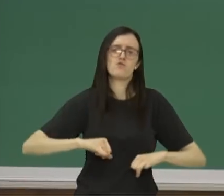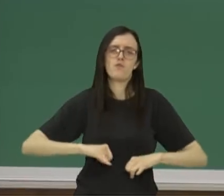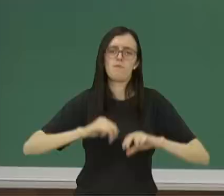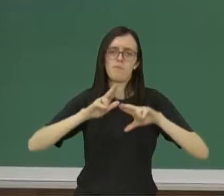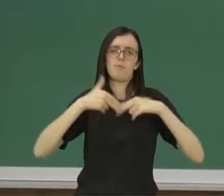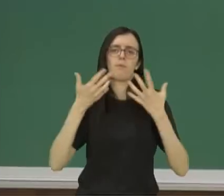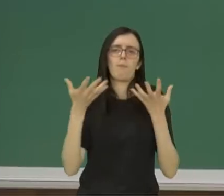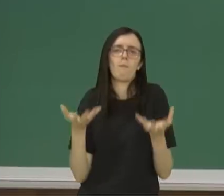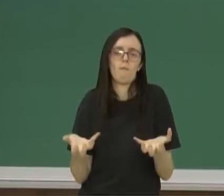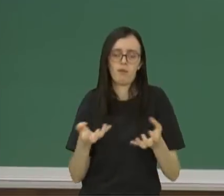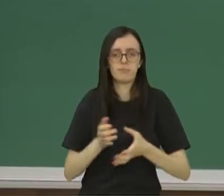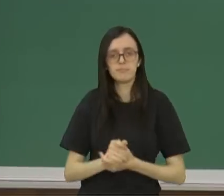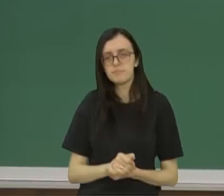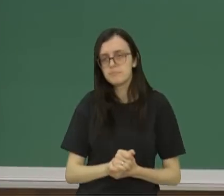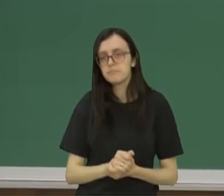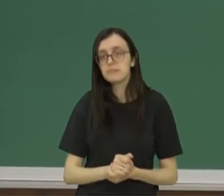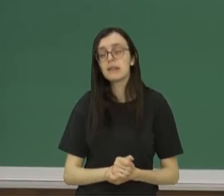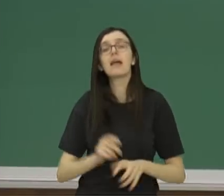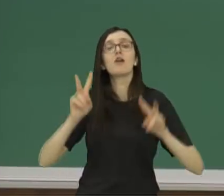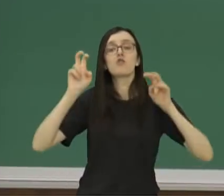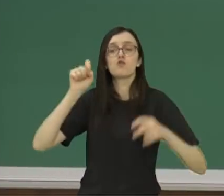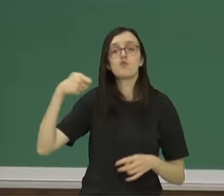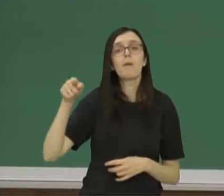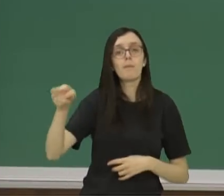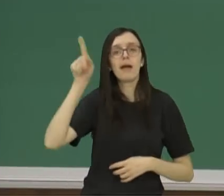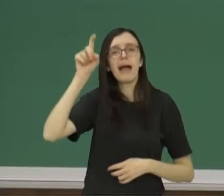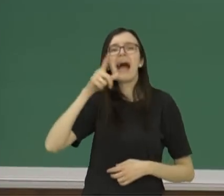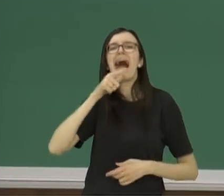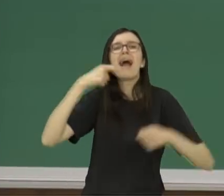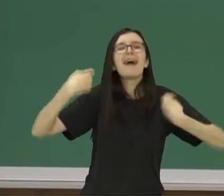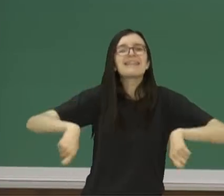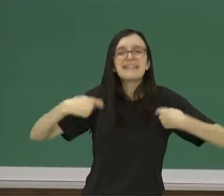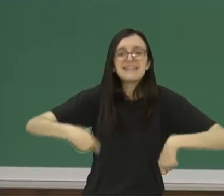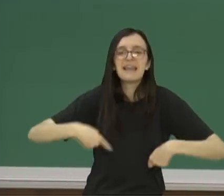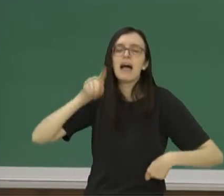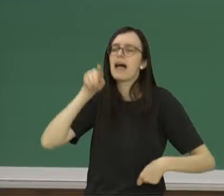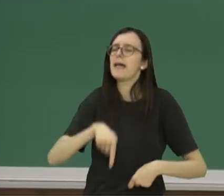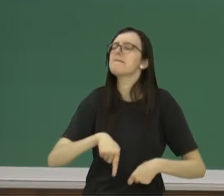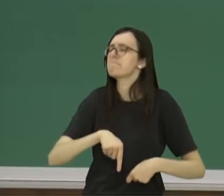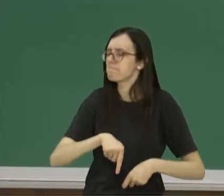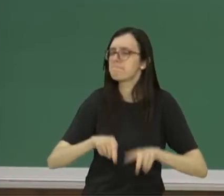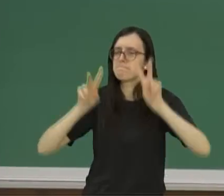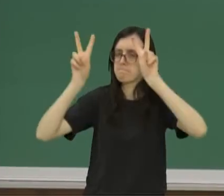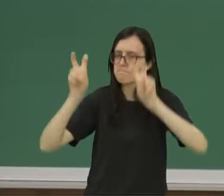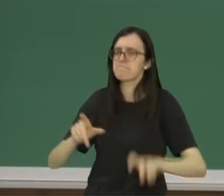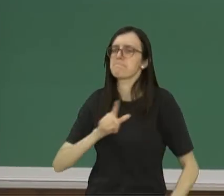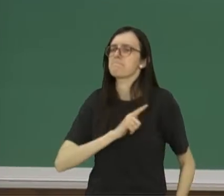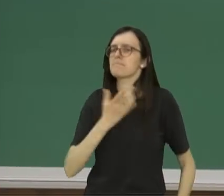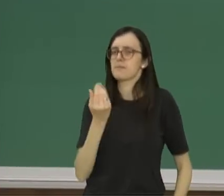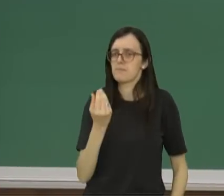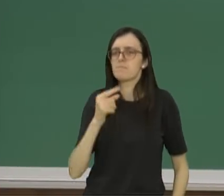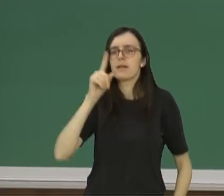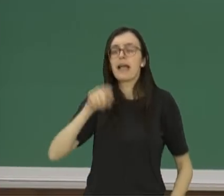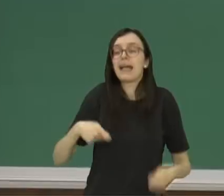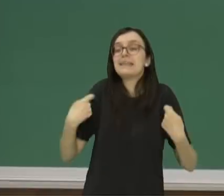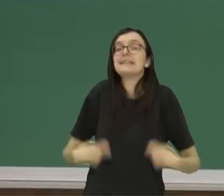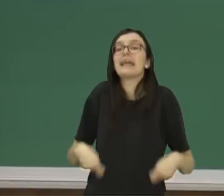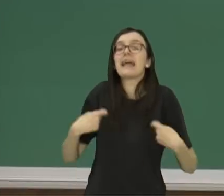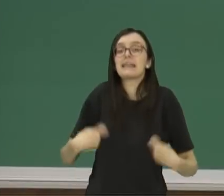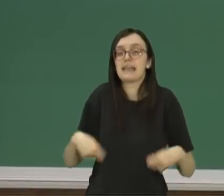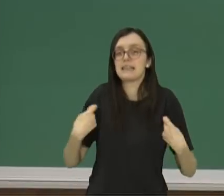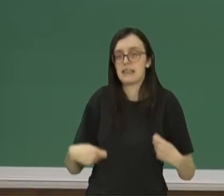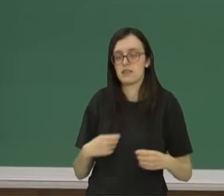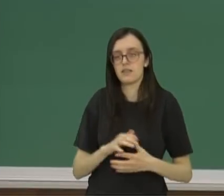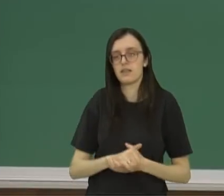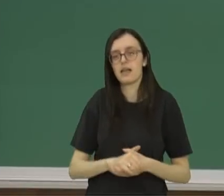a seca. Então, essa questão do recurso hídrico é muito bem trabalhada ali, né? Como uma necessidade.